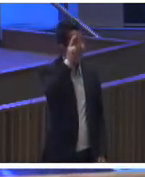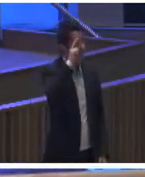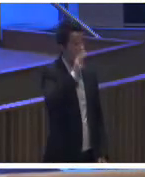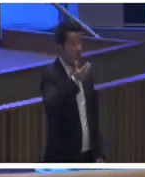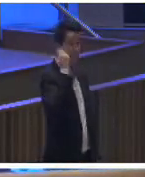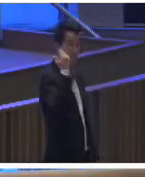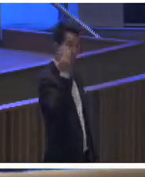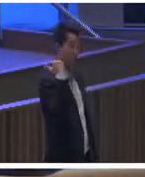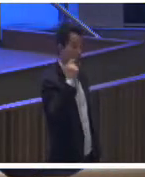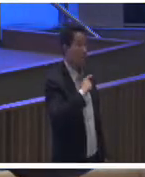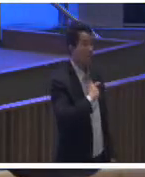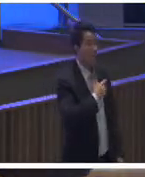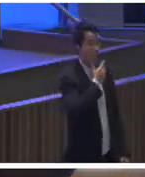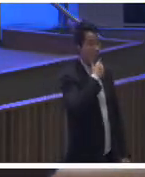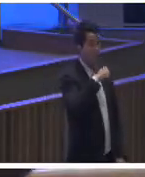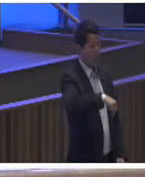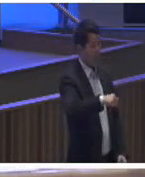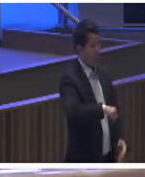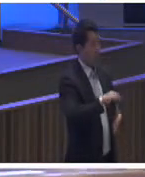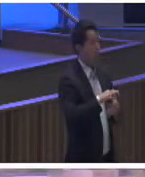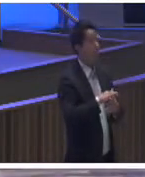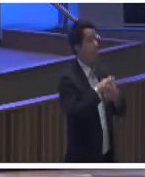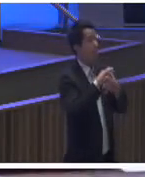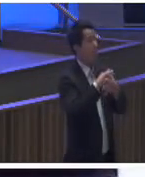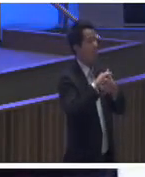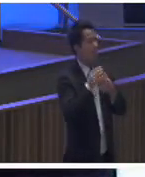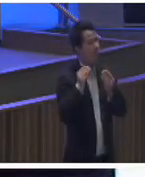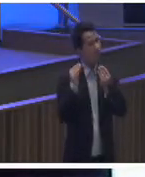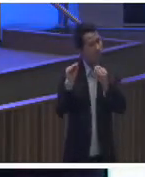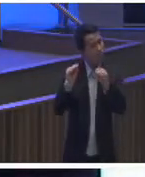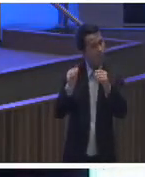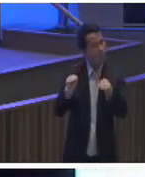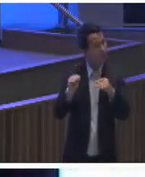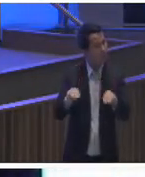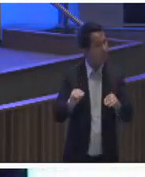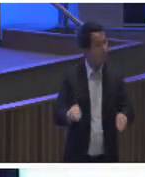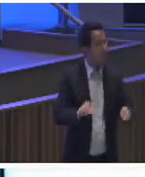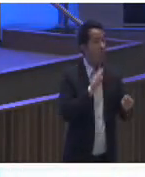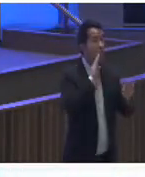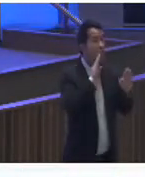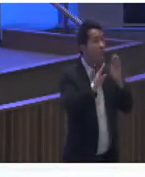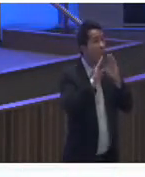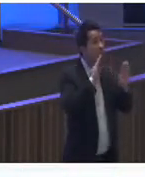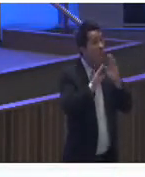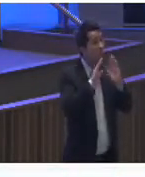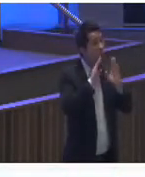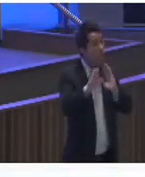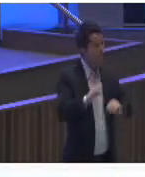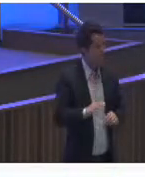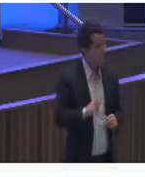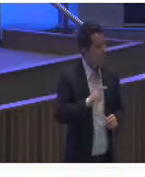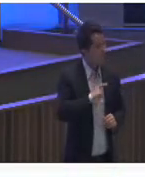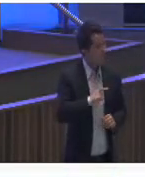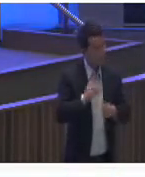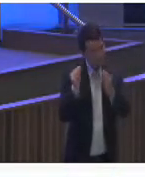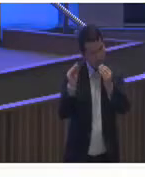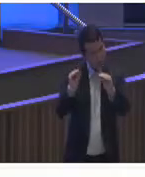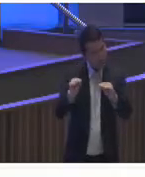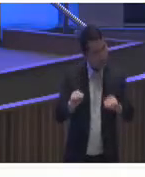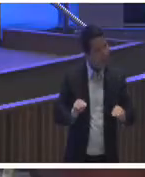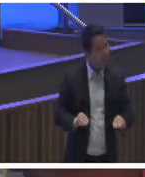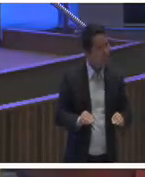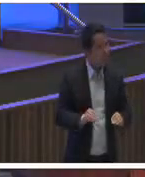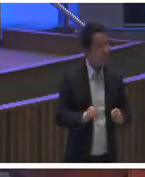da igreja, que no seu Facebook colocava posições que não tinham nada a ver com os valores